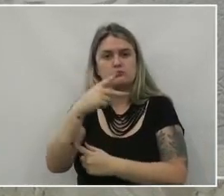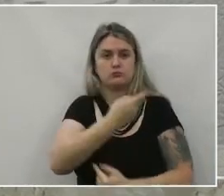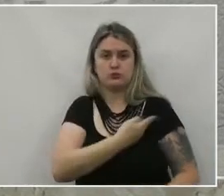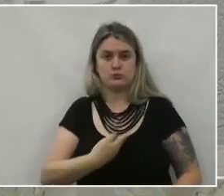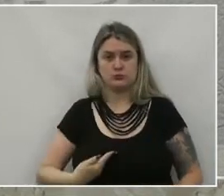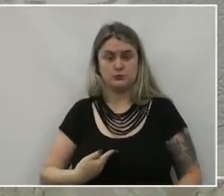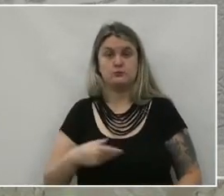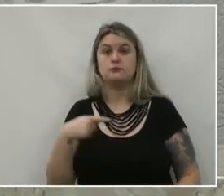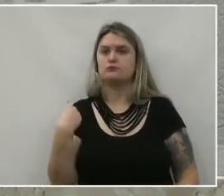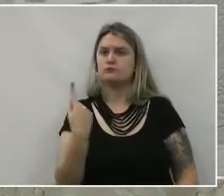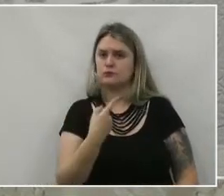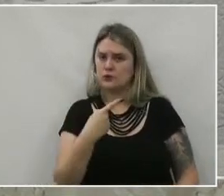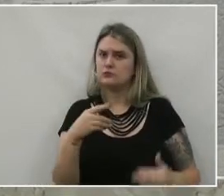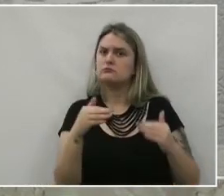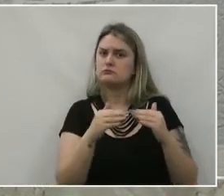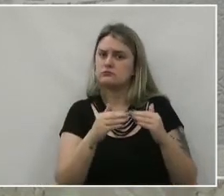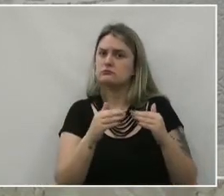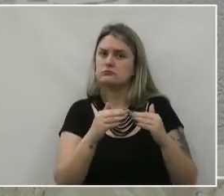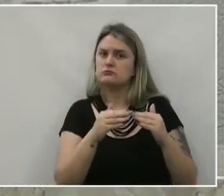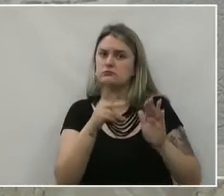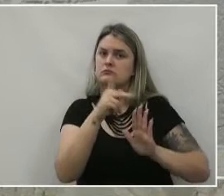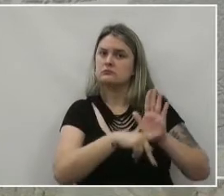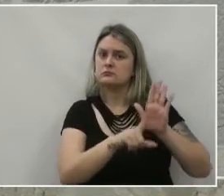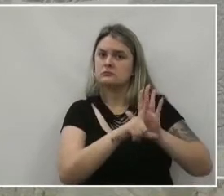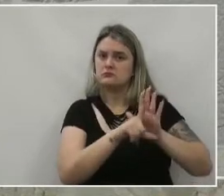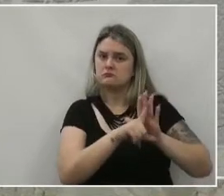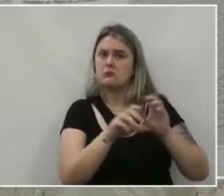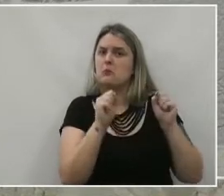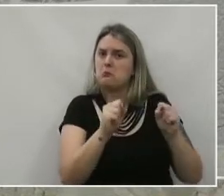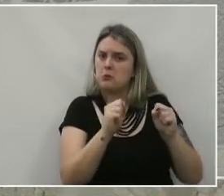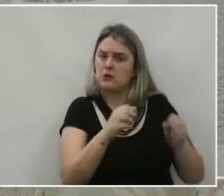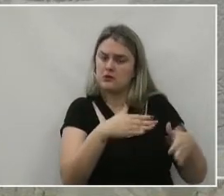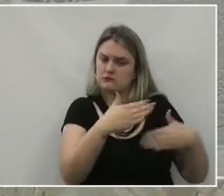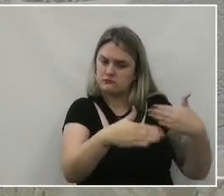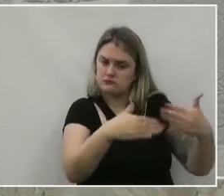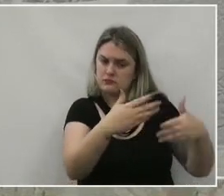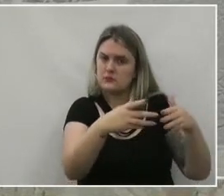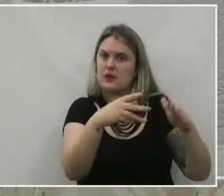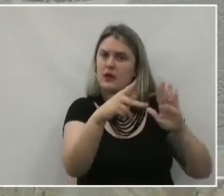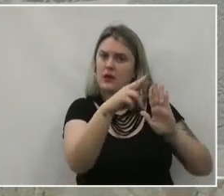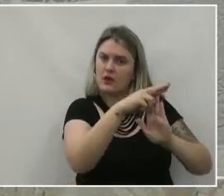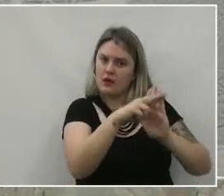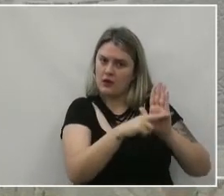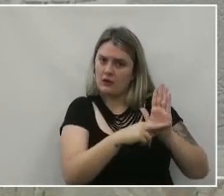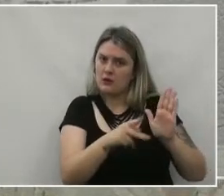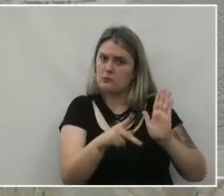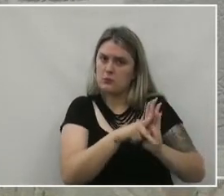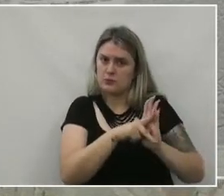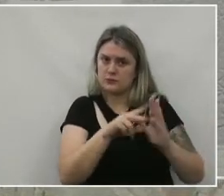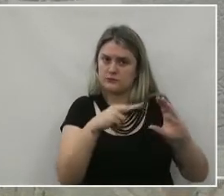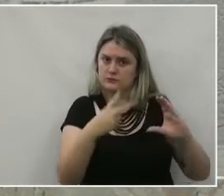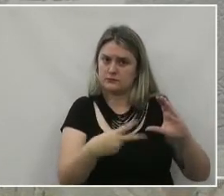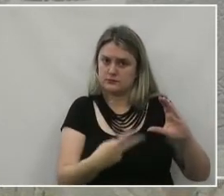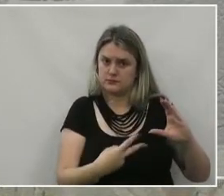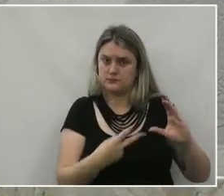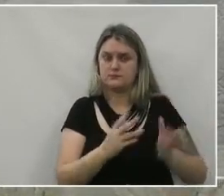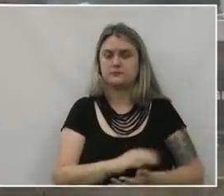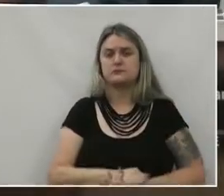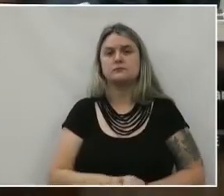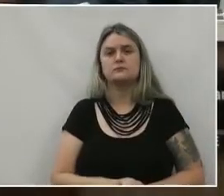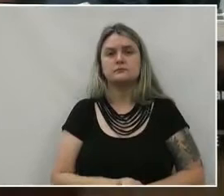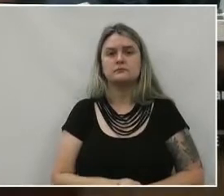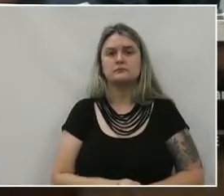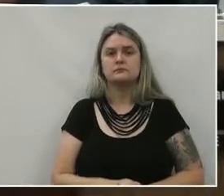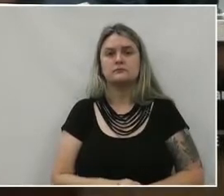Somos de parecer favorável ao projeto Devendo o mesmo seguir os trâmites previstos no regimento É o parecer